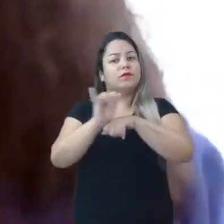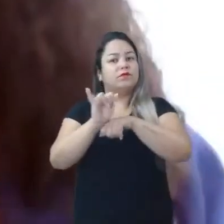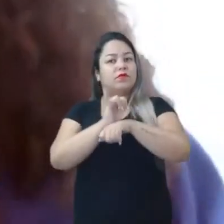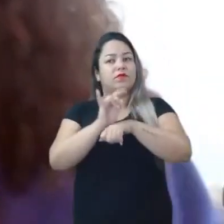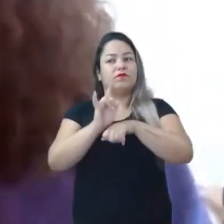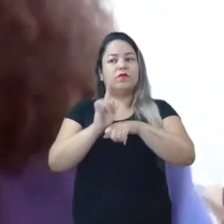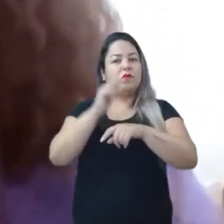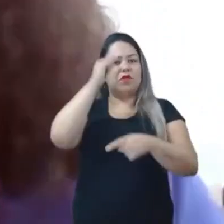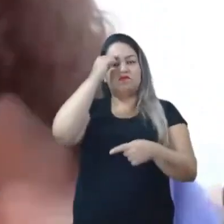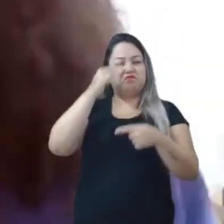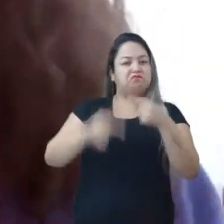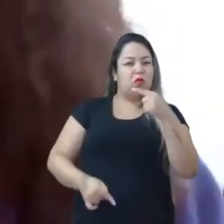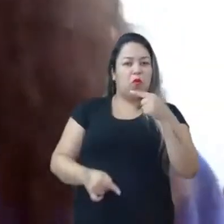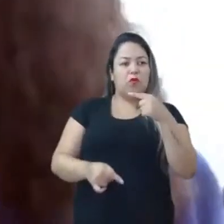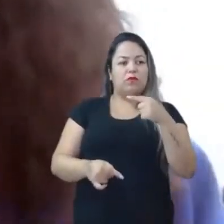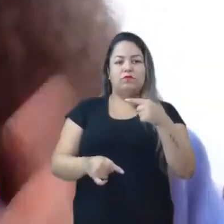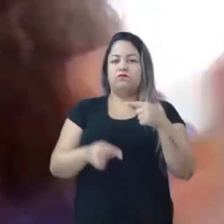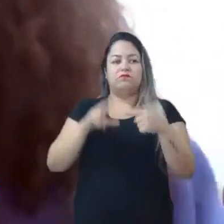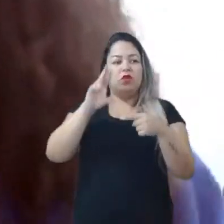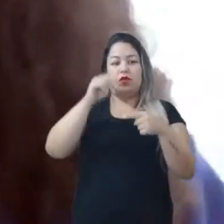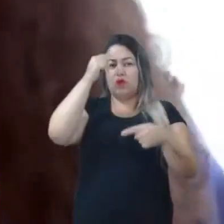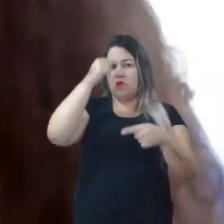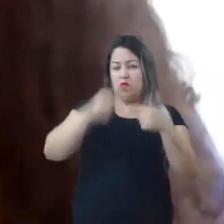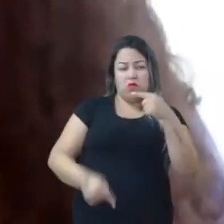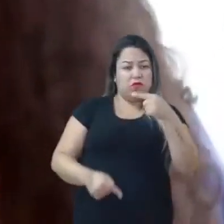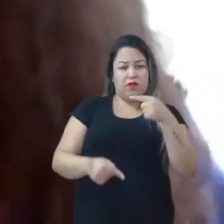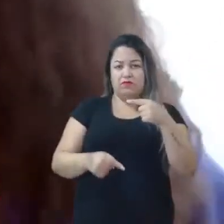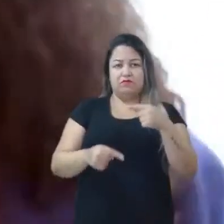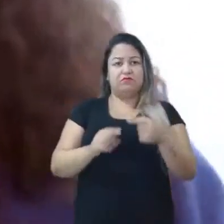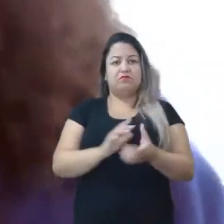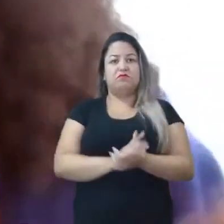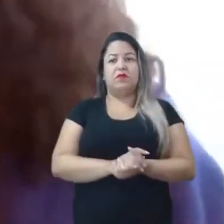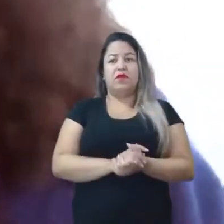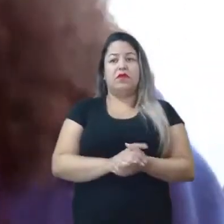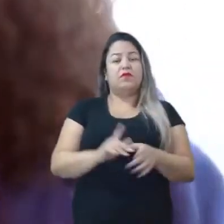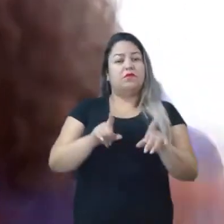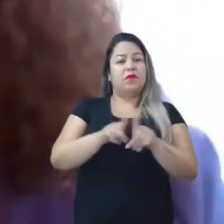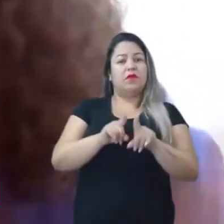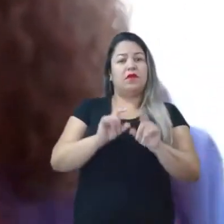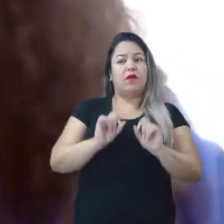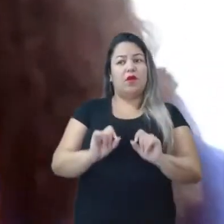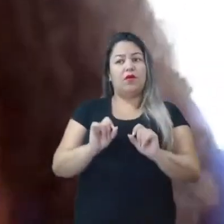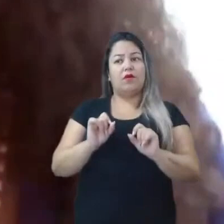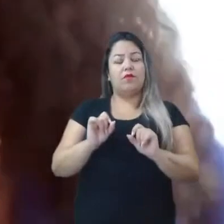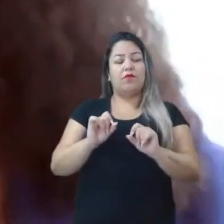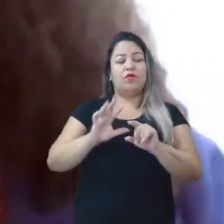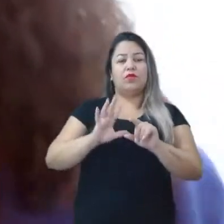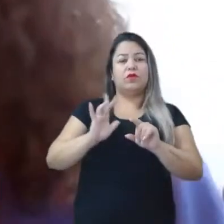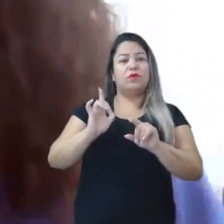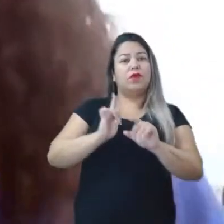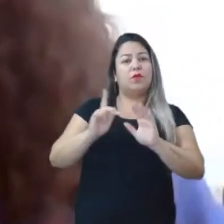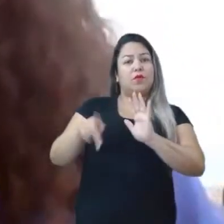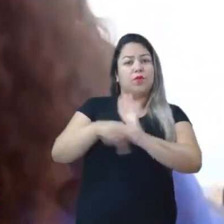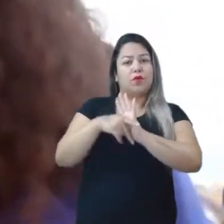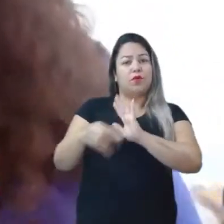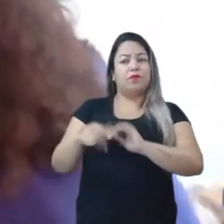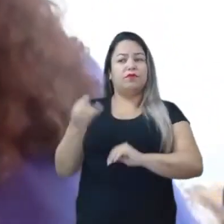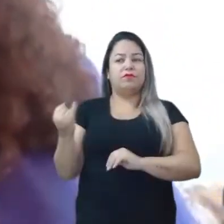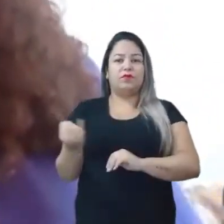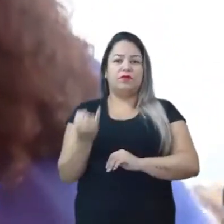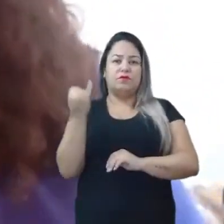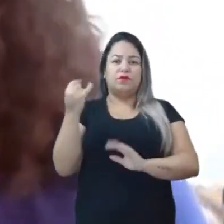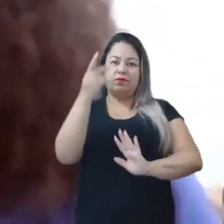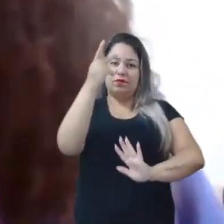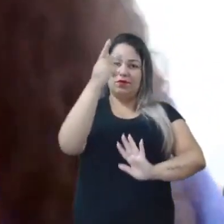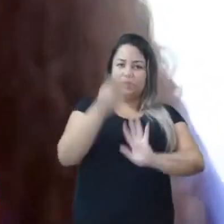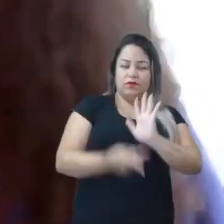ou simplesmente é um não concordar por não concordar, levando mais em consideração a polarização do que a própria importância que esse